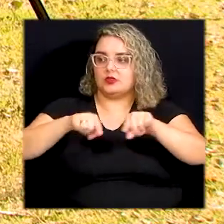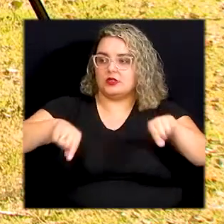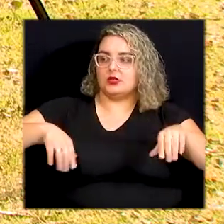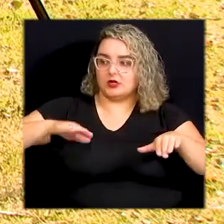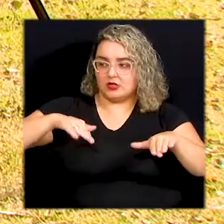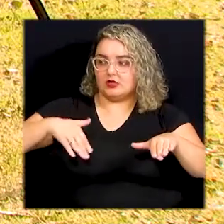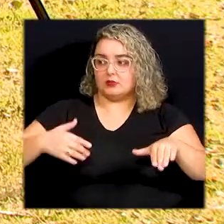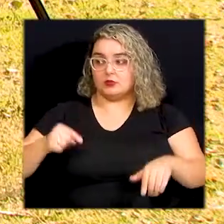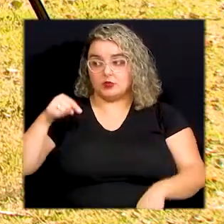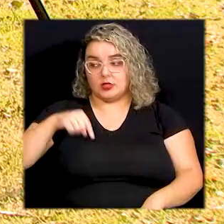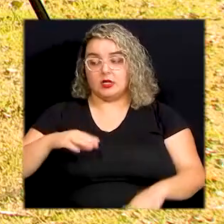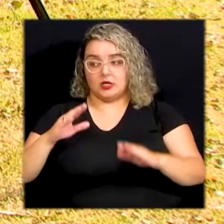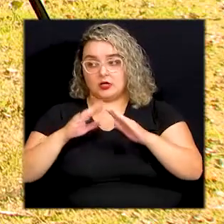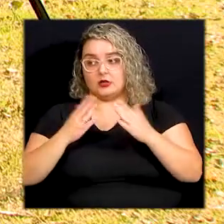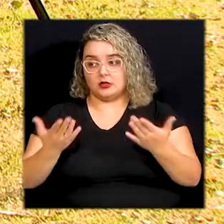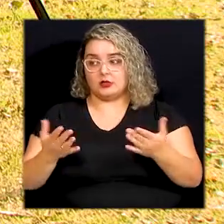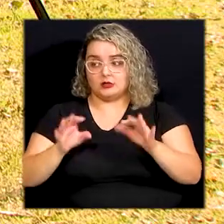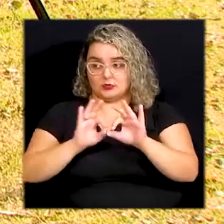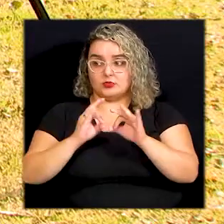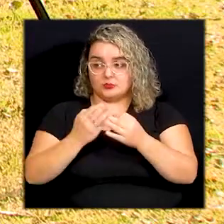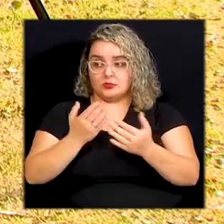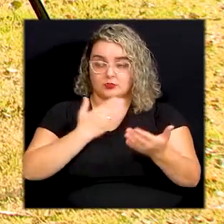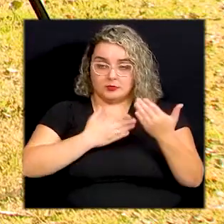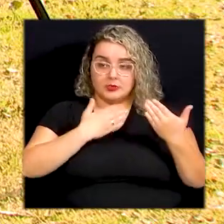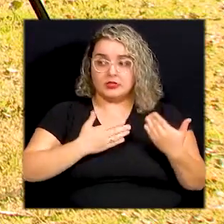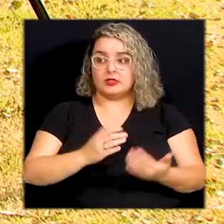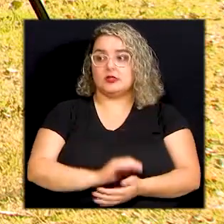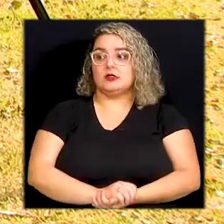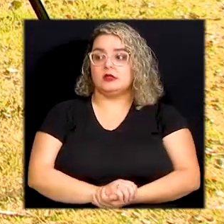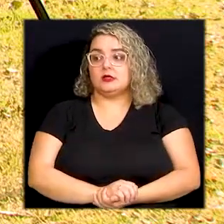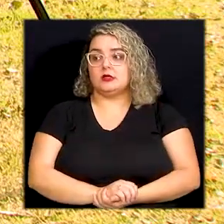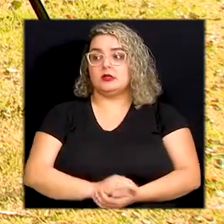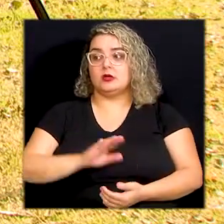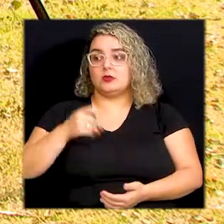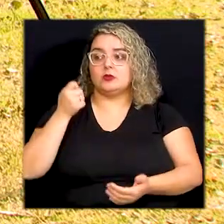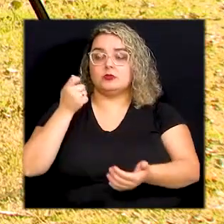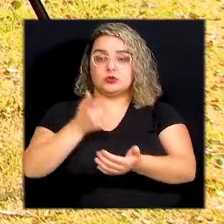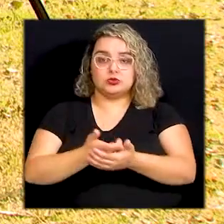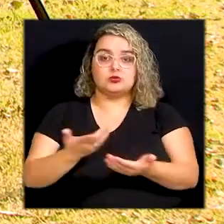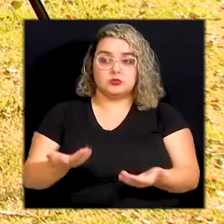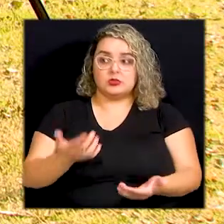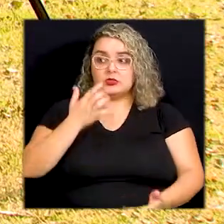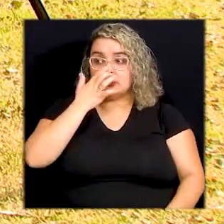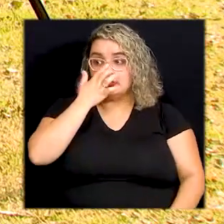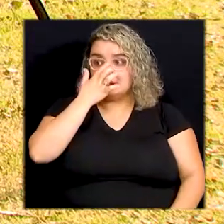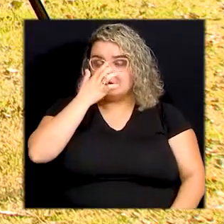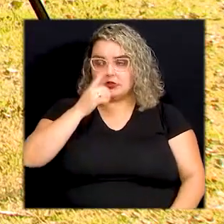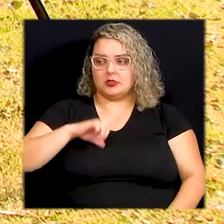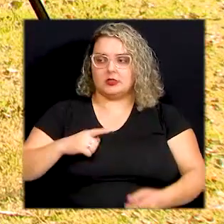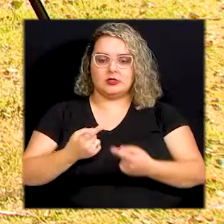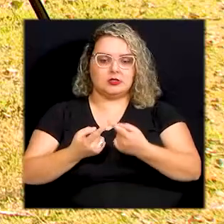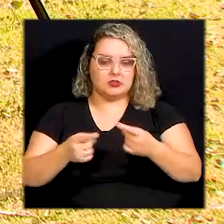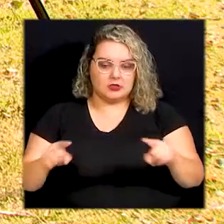esta casa era uma casa de uma família quando foi comprado. E ali tem a parte da